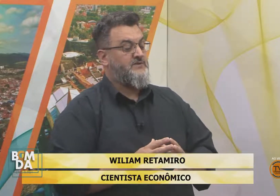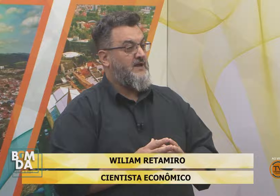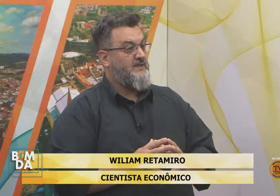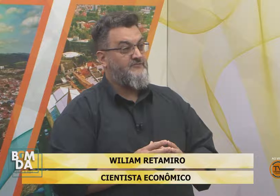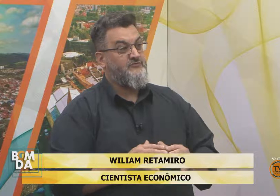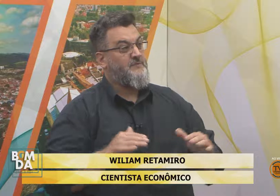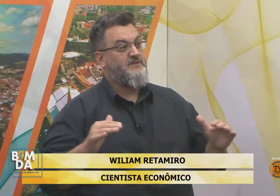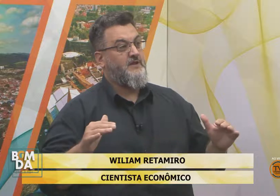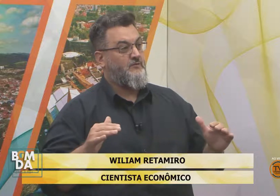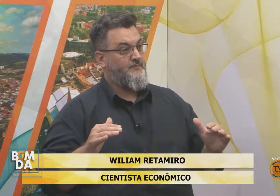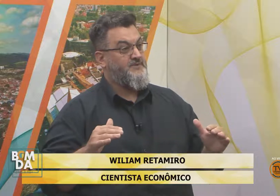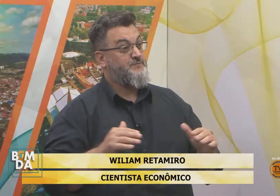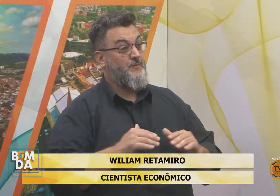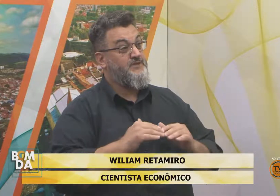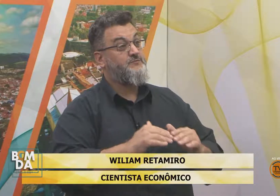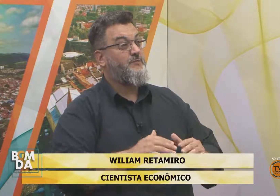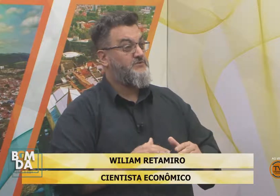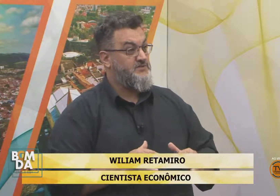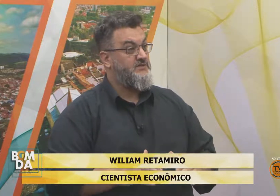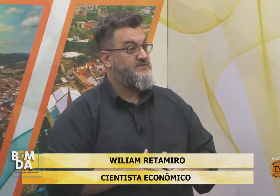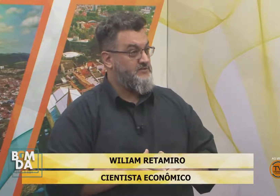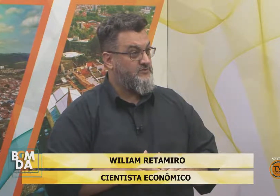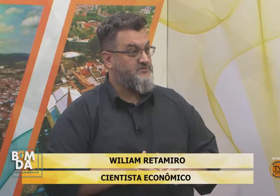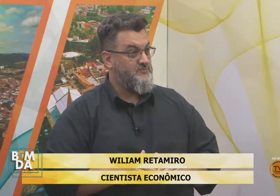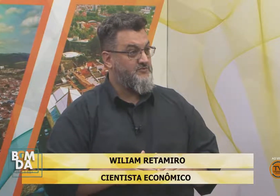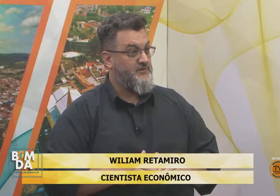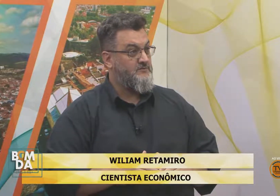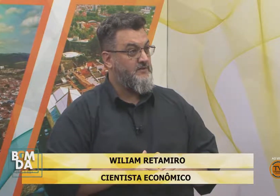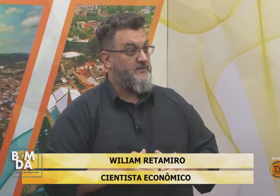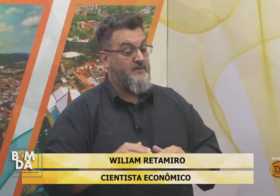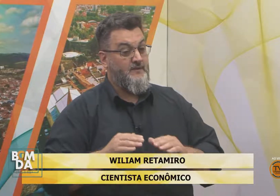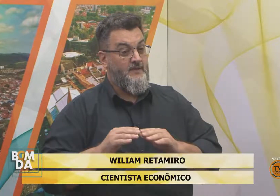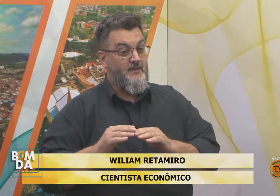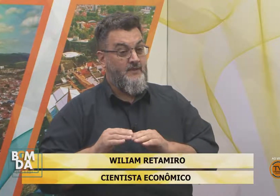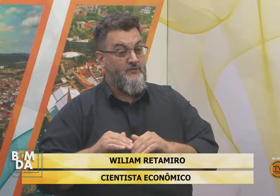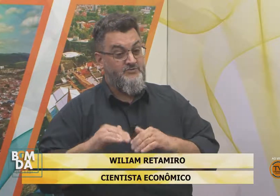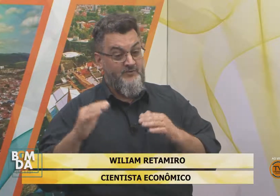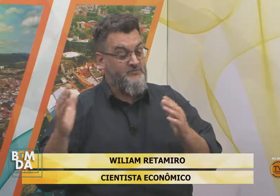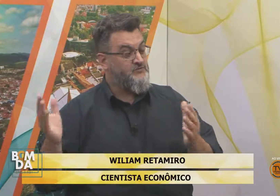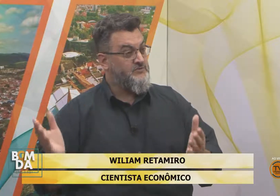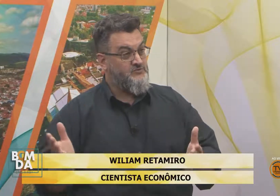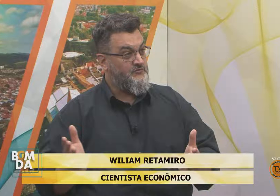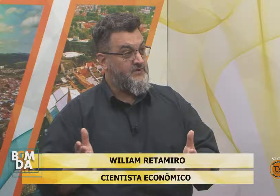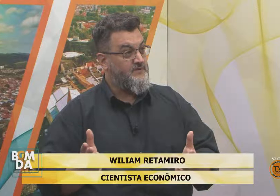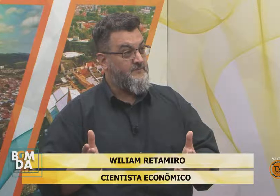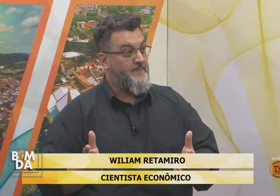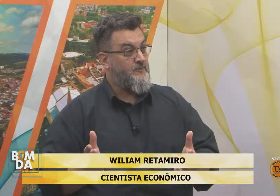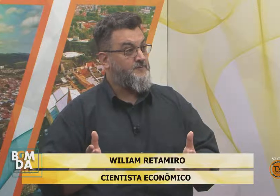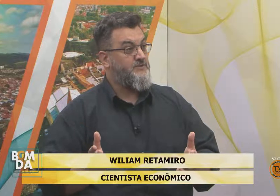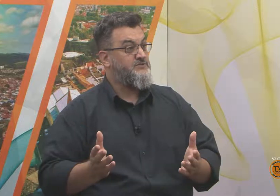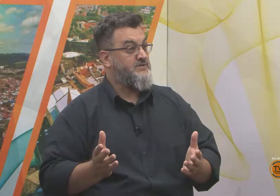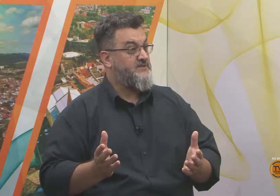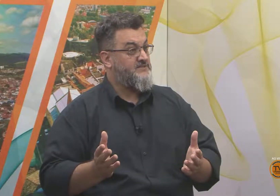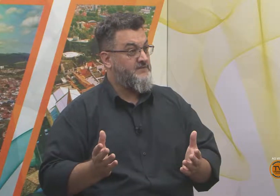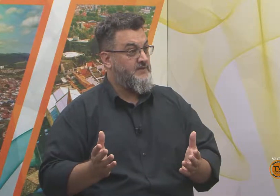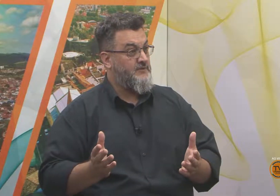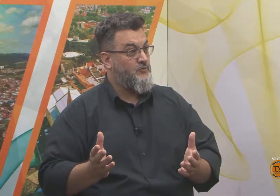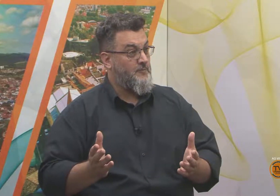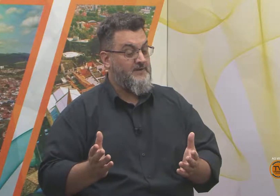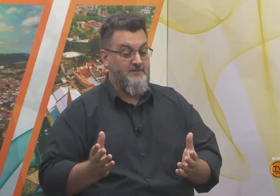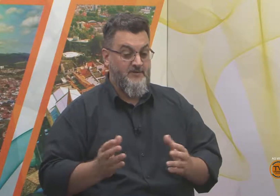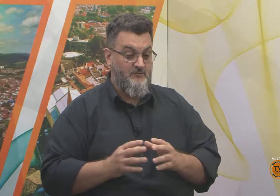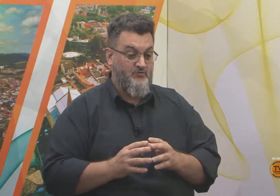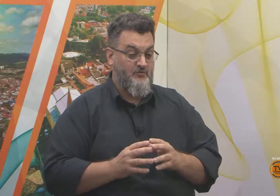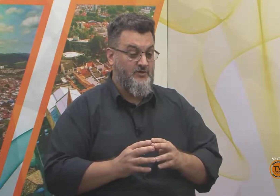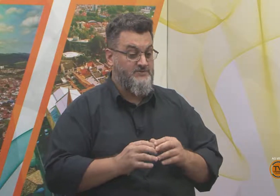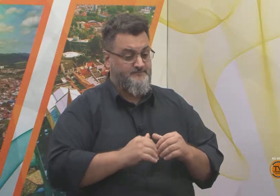economia solidária é fundamental, principalmente em momentos de crise que nós estamos vivendo, né? Nós tivemos nos anos 90, né, um período de crise